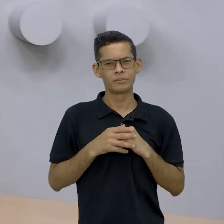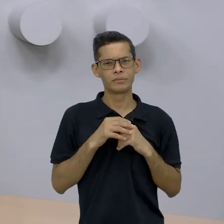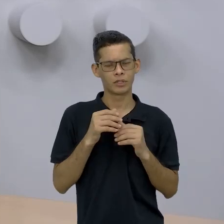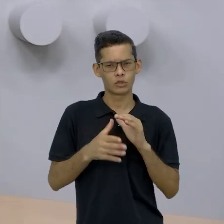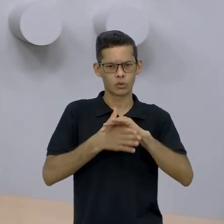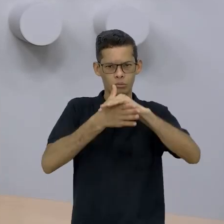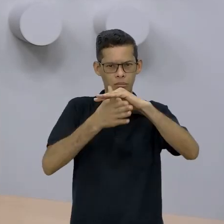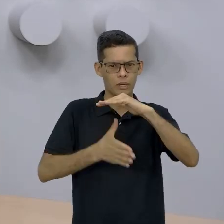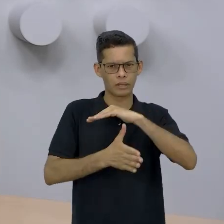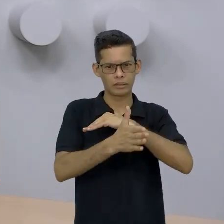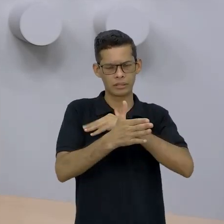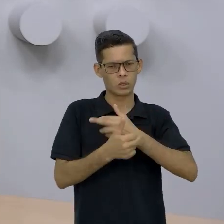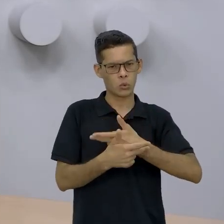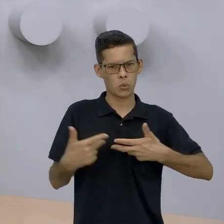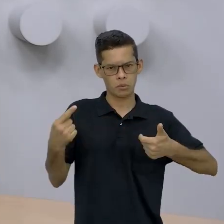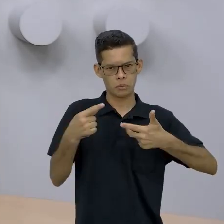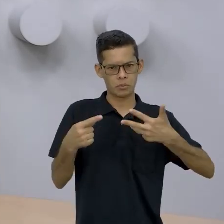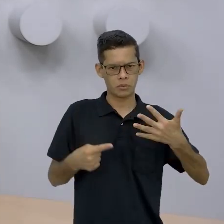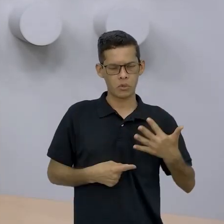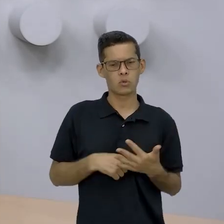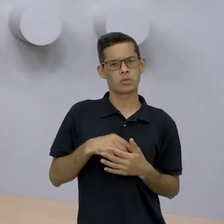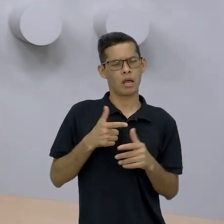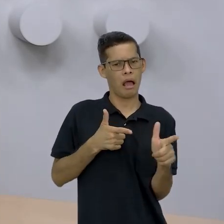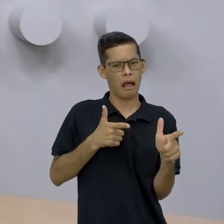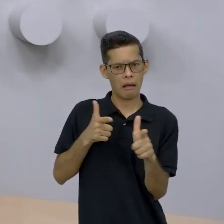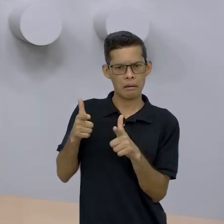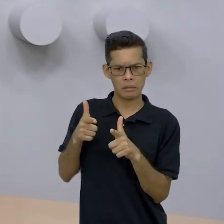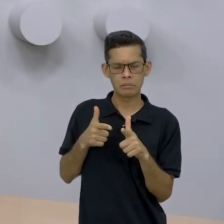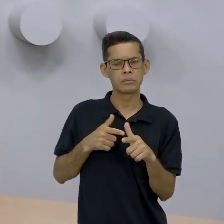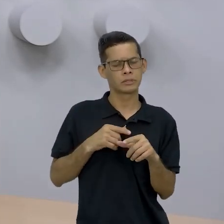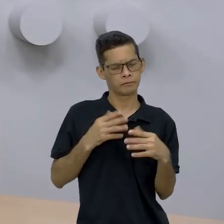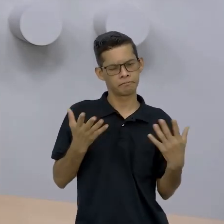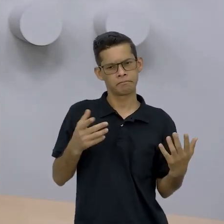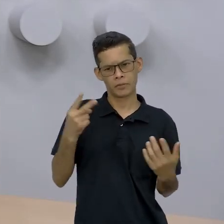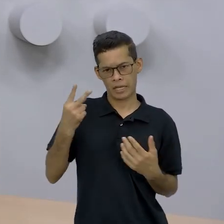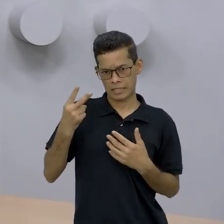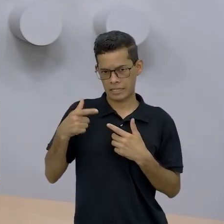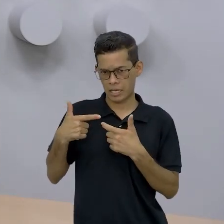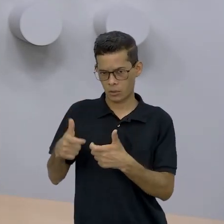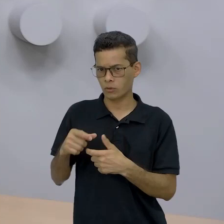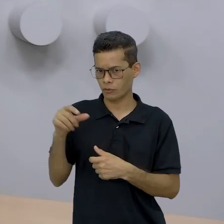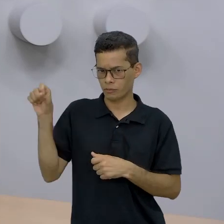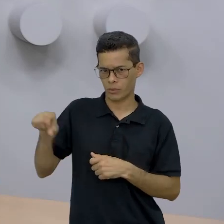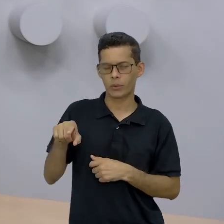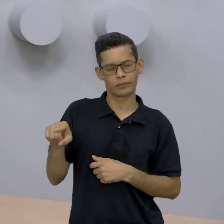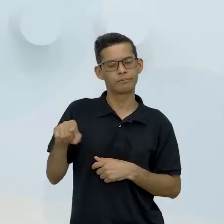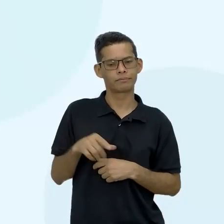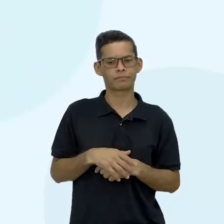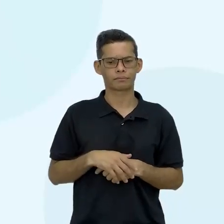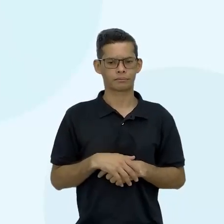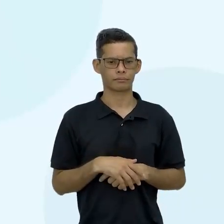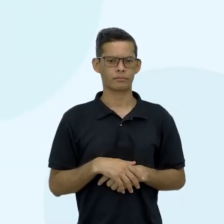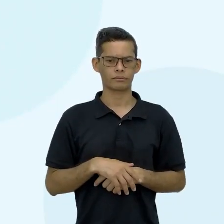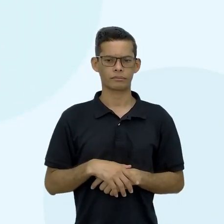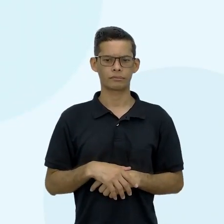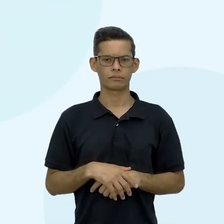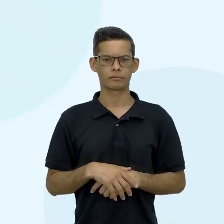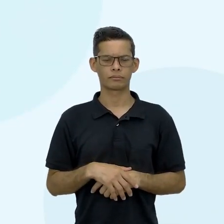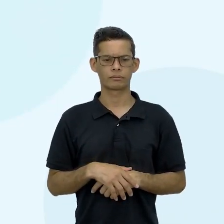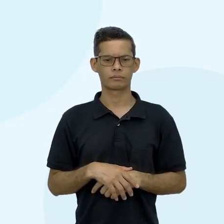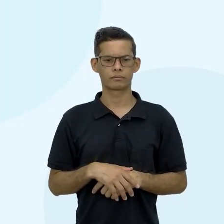né? Então, quer dizer, foi bastante trágico. Continuando aqui, olha